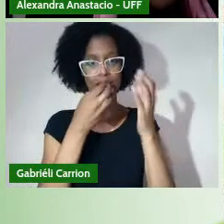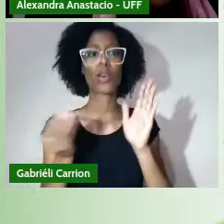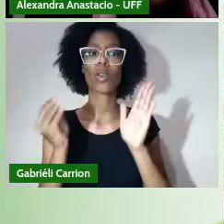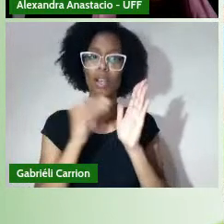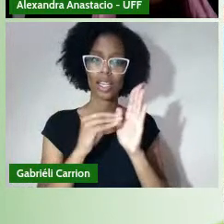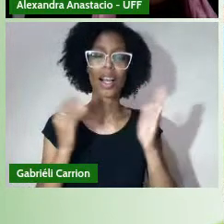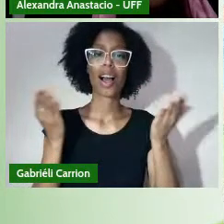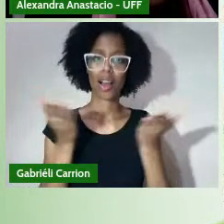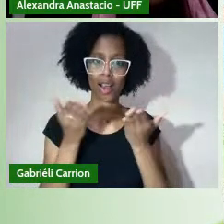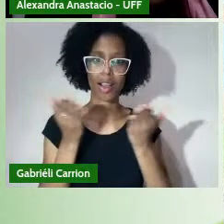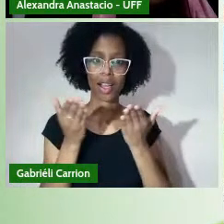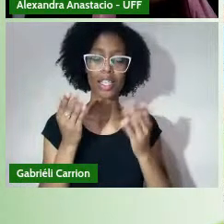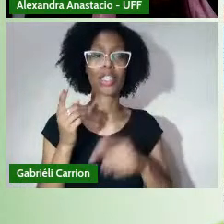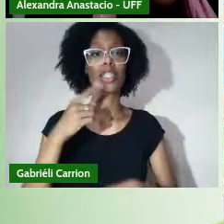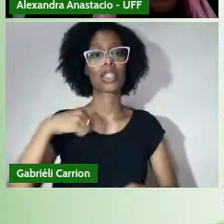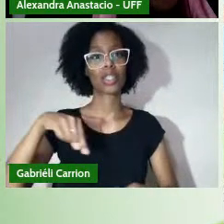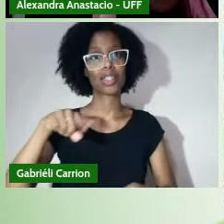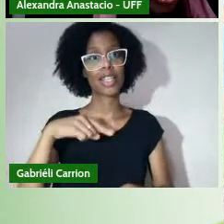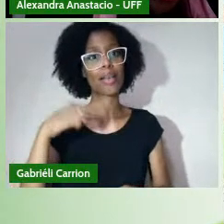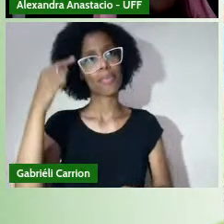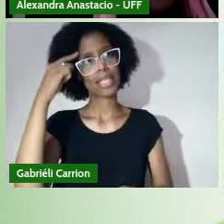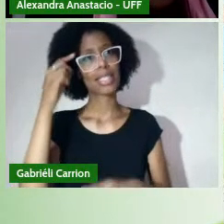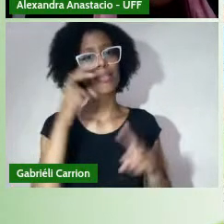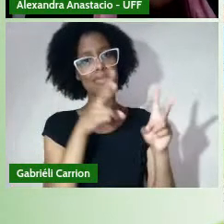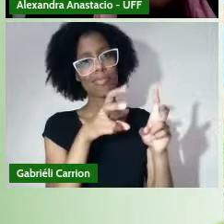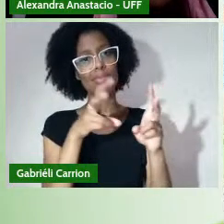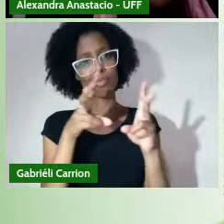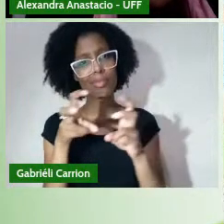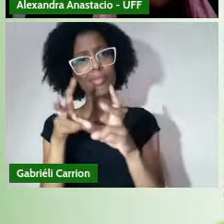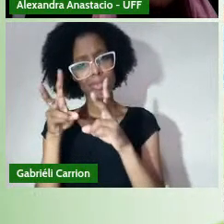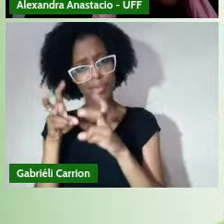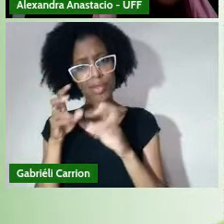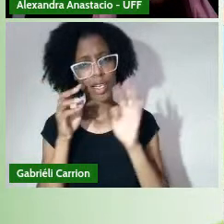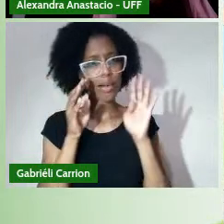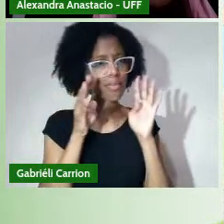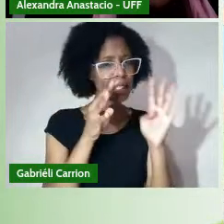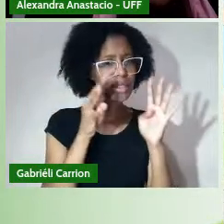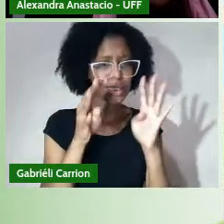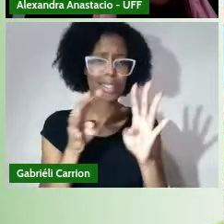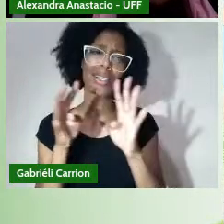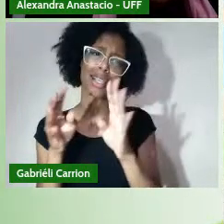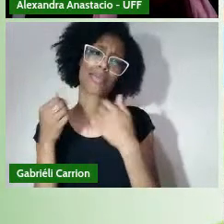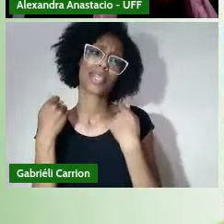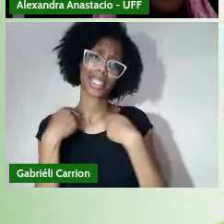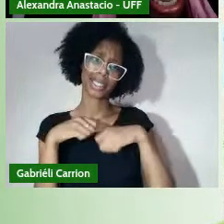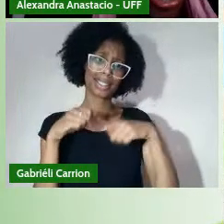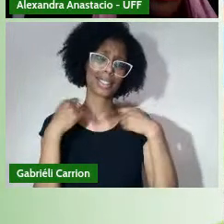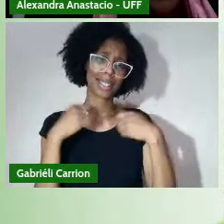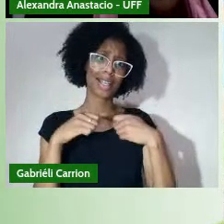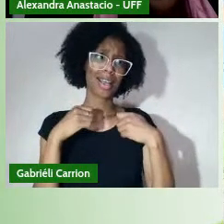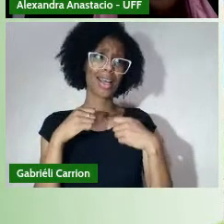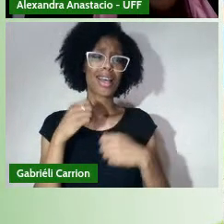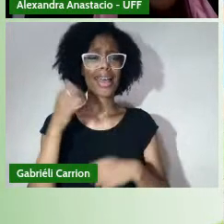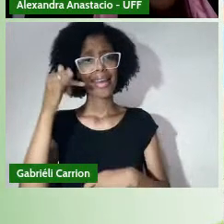né? Na verdade, a gente tem que observar mesmo mais. A gente não pode ter que